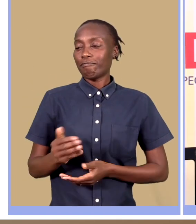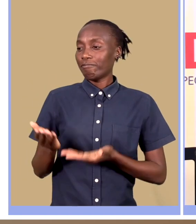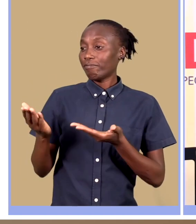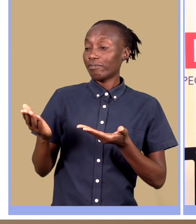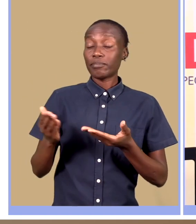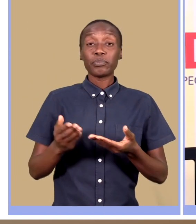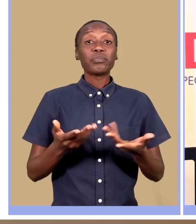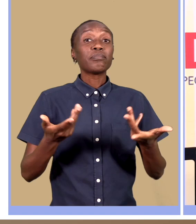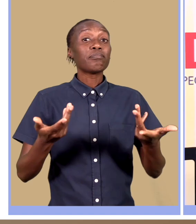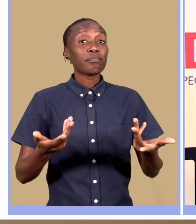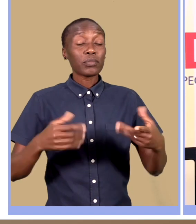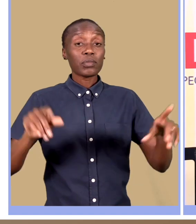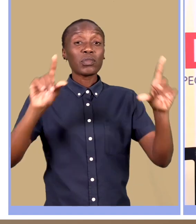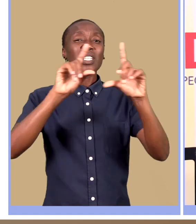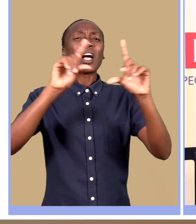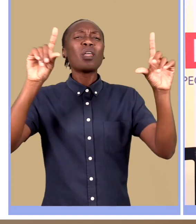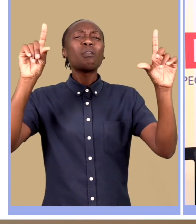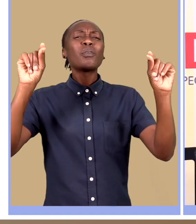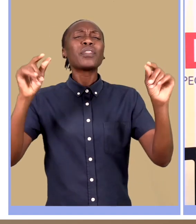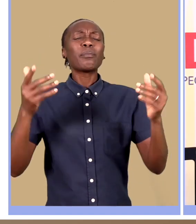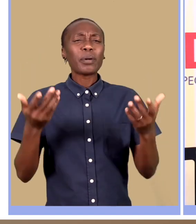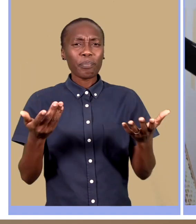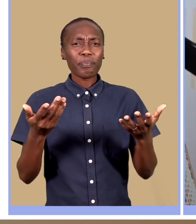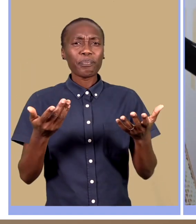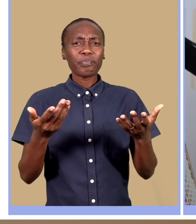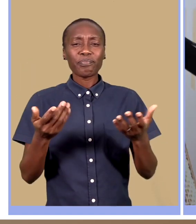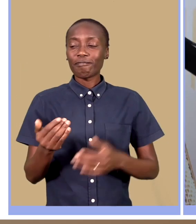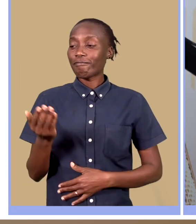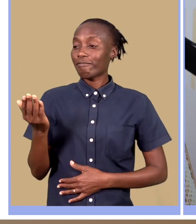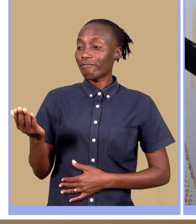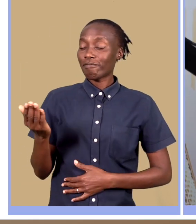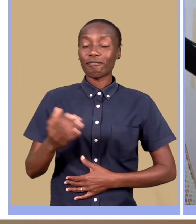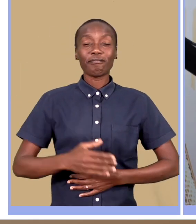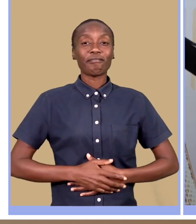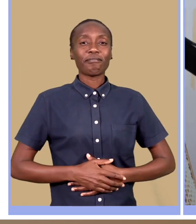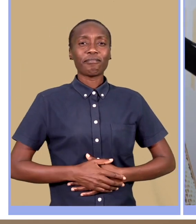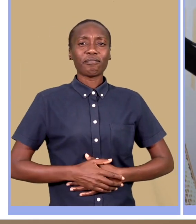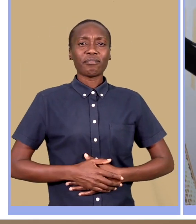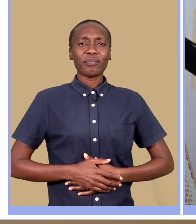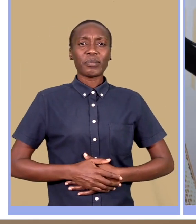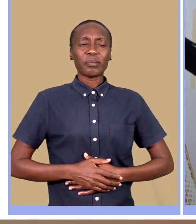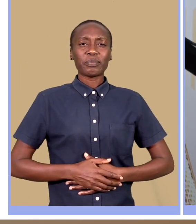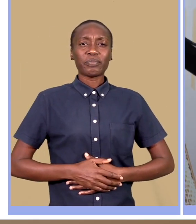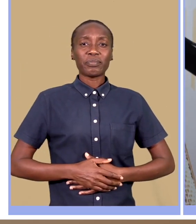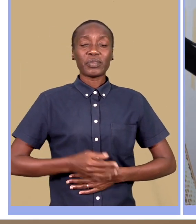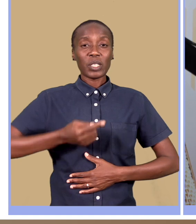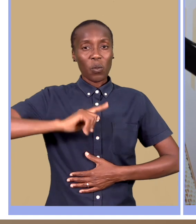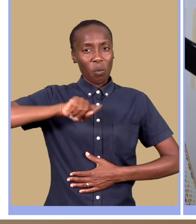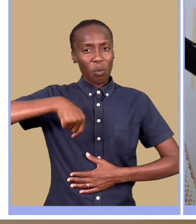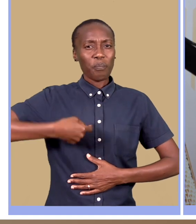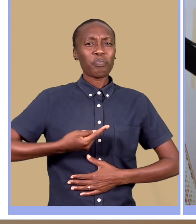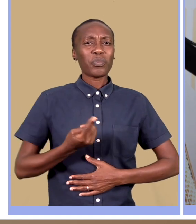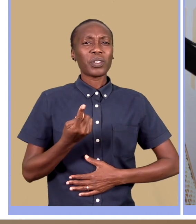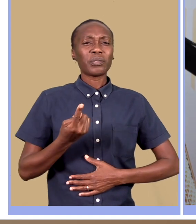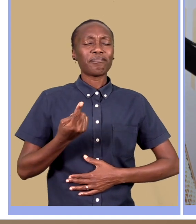o que é que vamos falar sobre esta temática? Bom, sobre essa temática, eu acho que nós temos que fazer